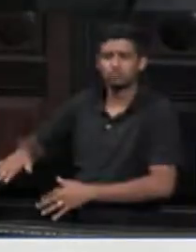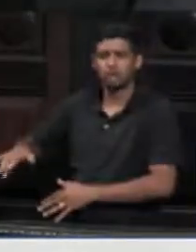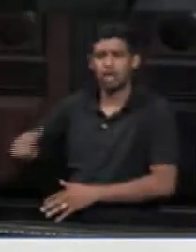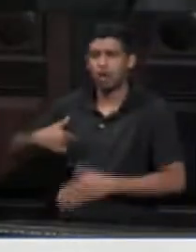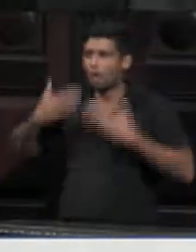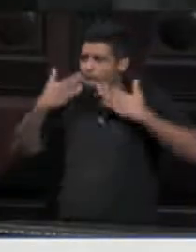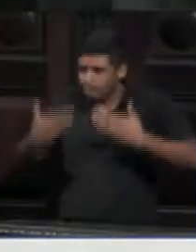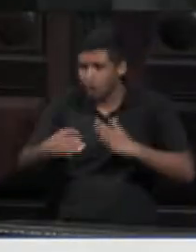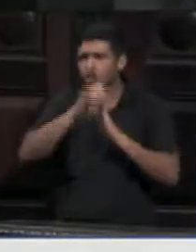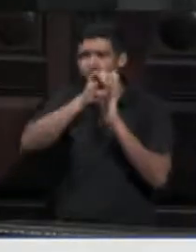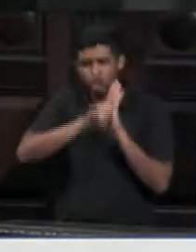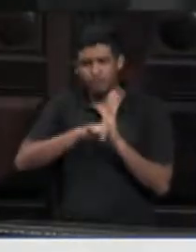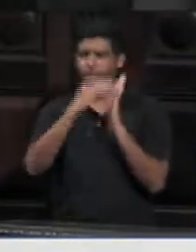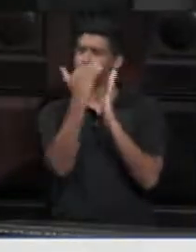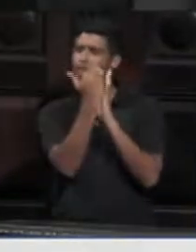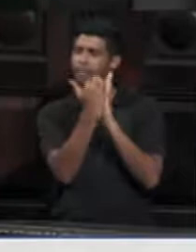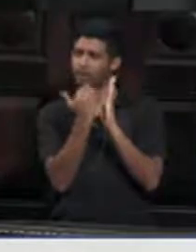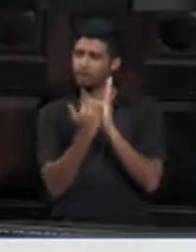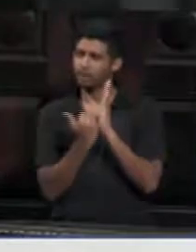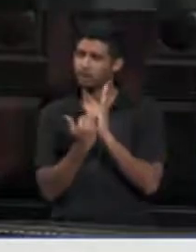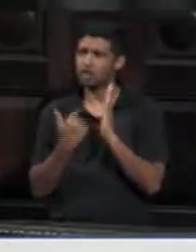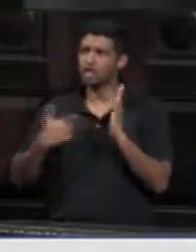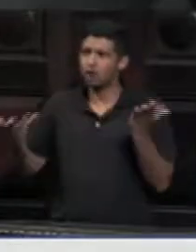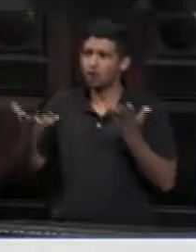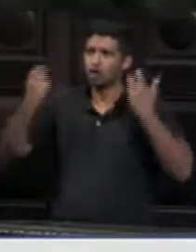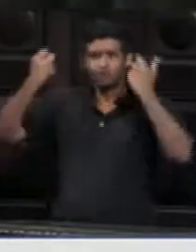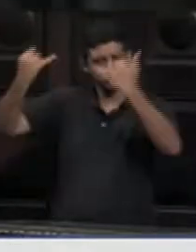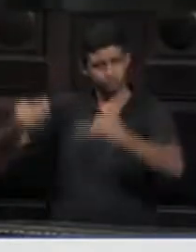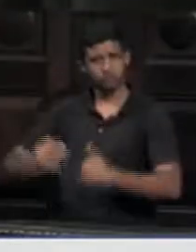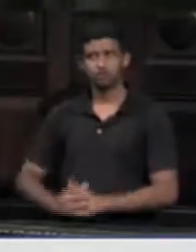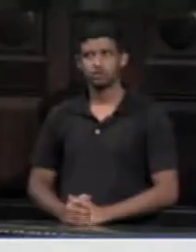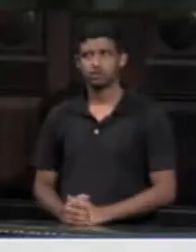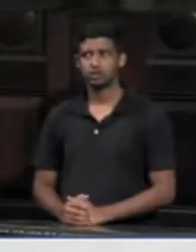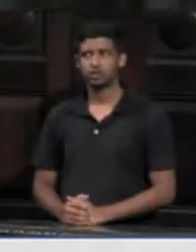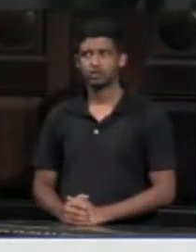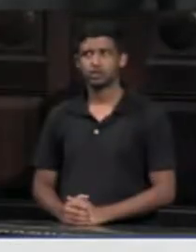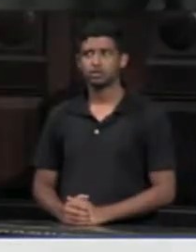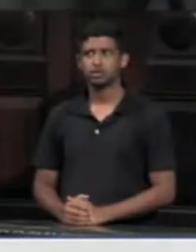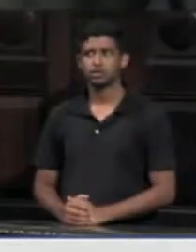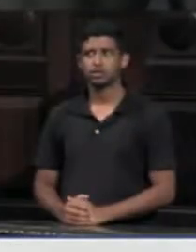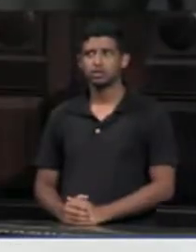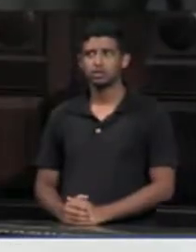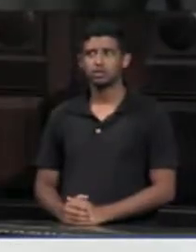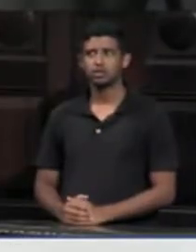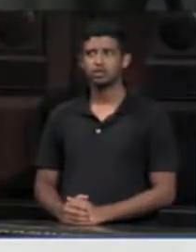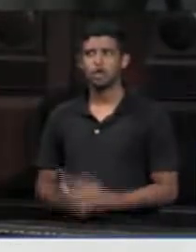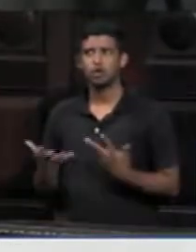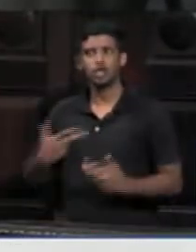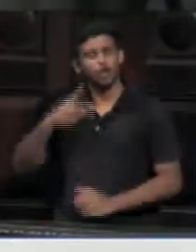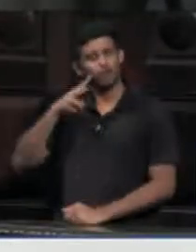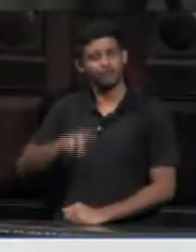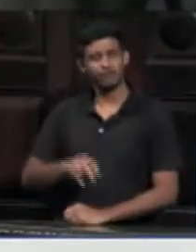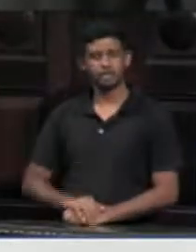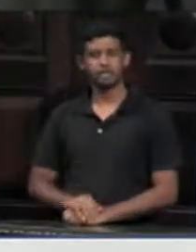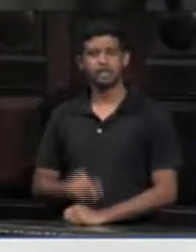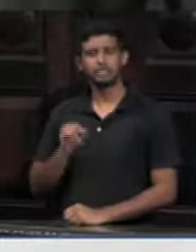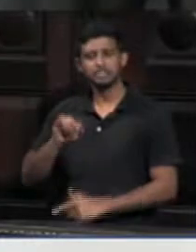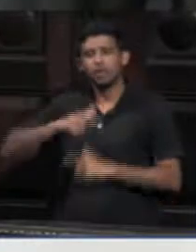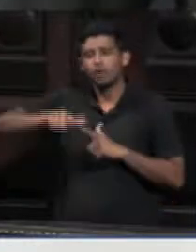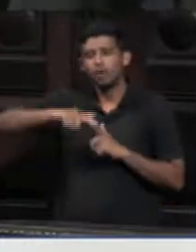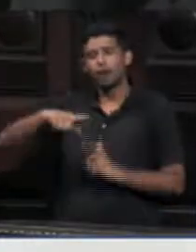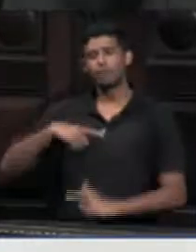questão. Vou destacá-las. E quero ver se há um entendimento prévio para que nós